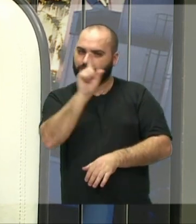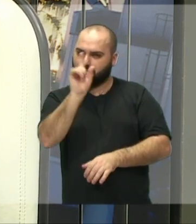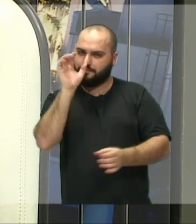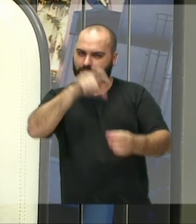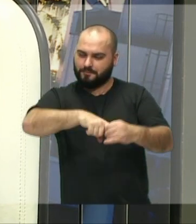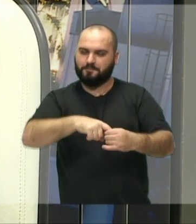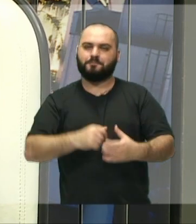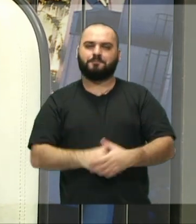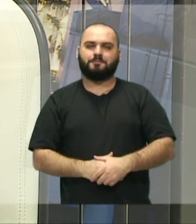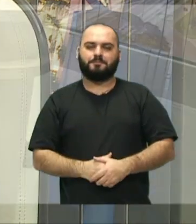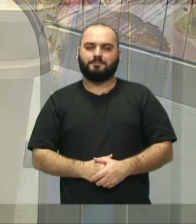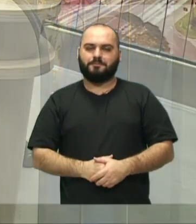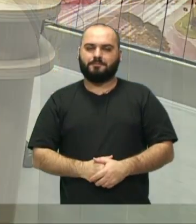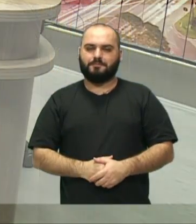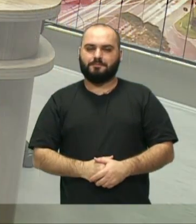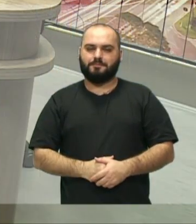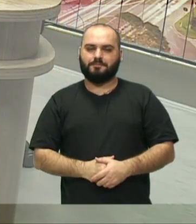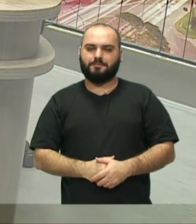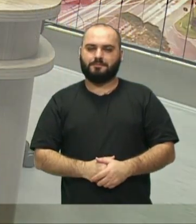volta.